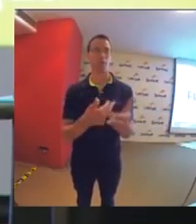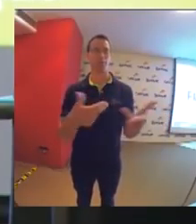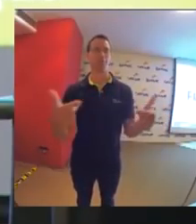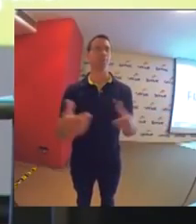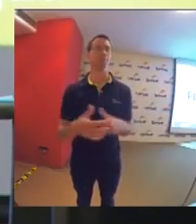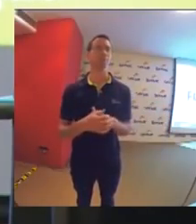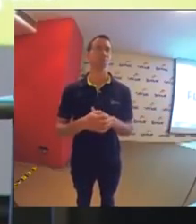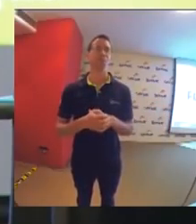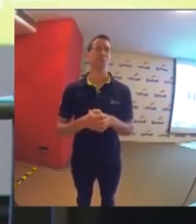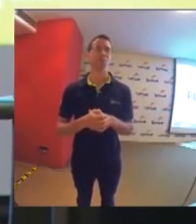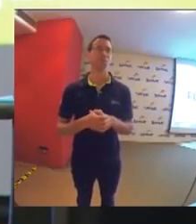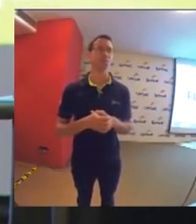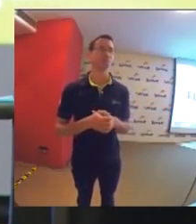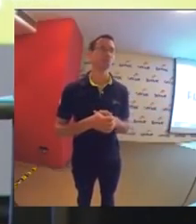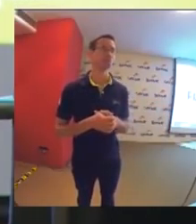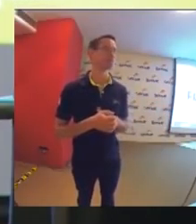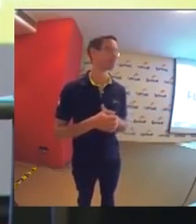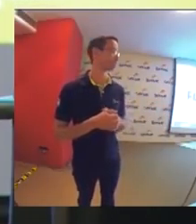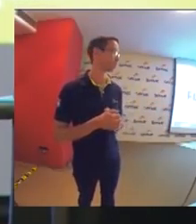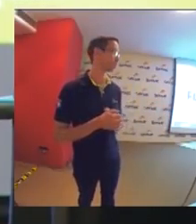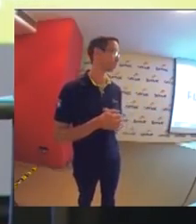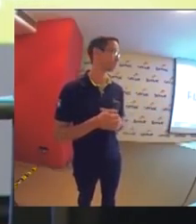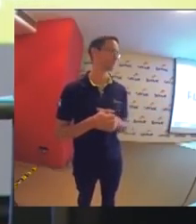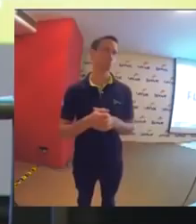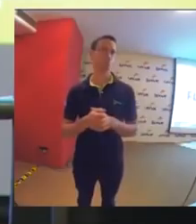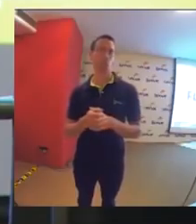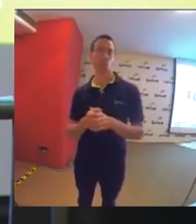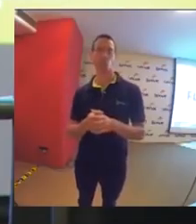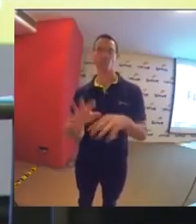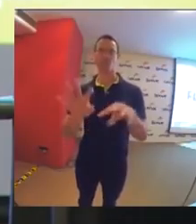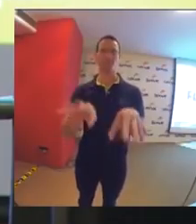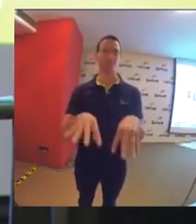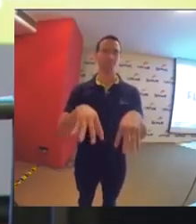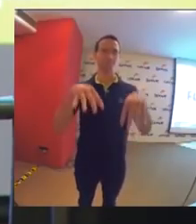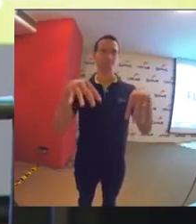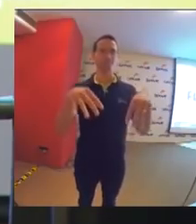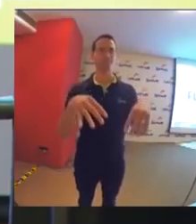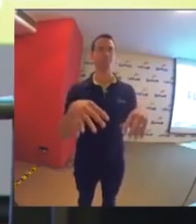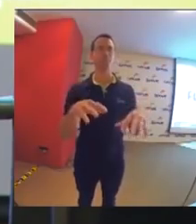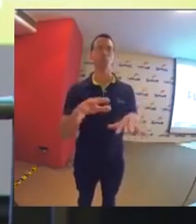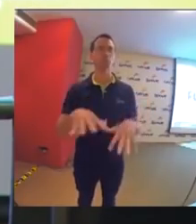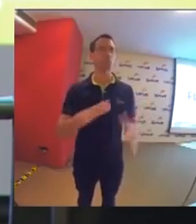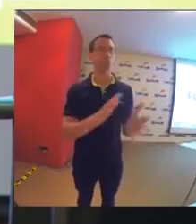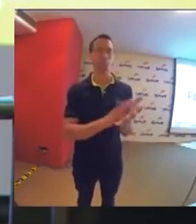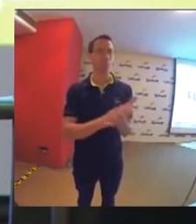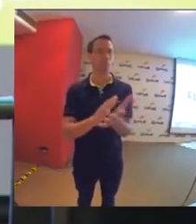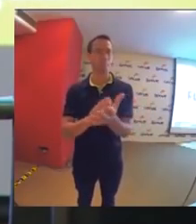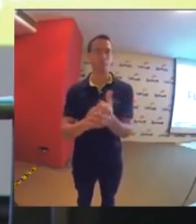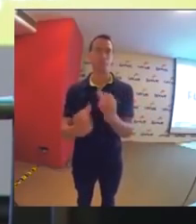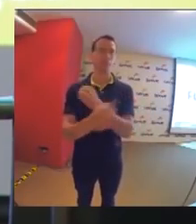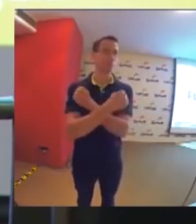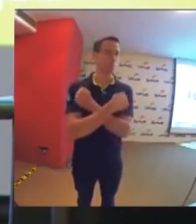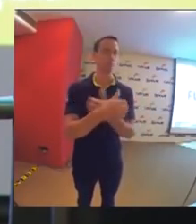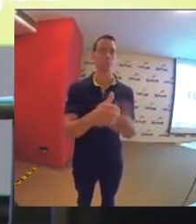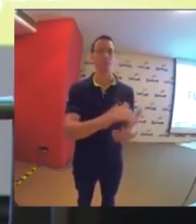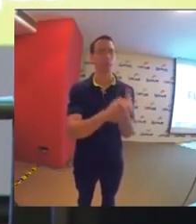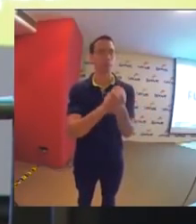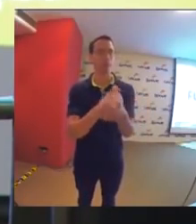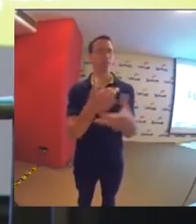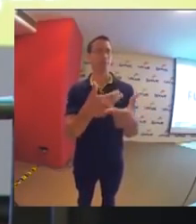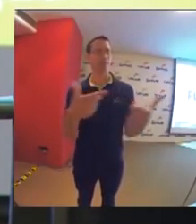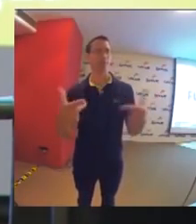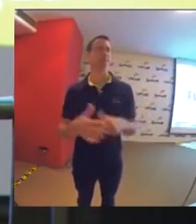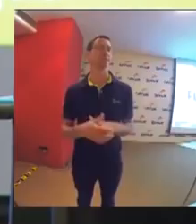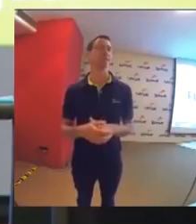Nossa! Levantaram-se centenas de jovens, batendo palmas, abraçando, parabenizando, levando em ombros. E naquele momento, como eu tenho